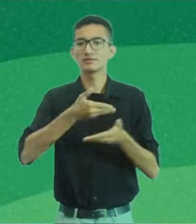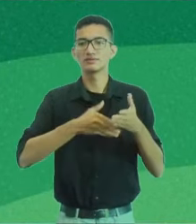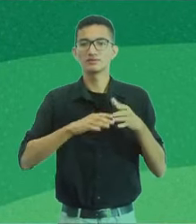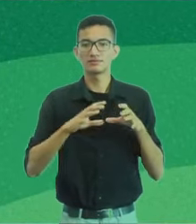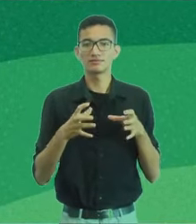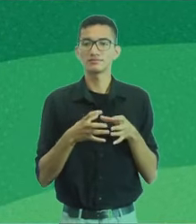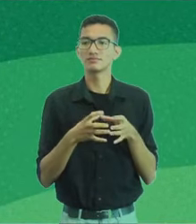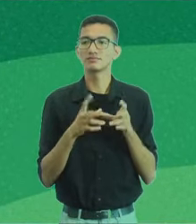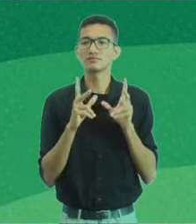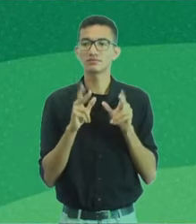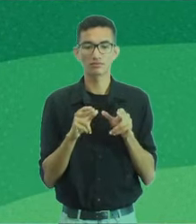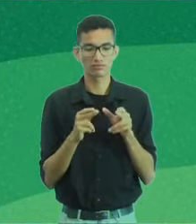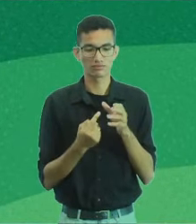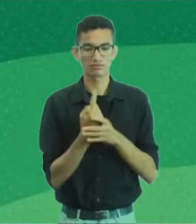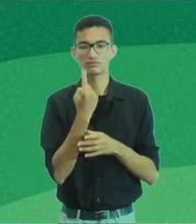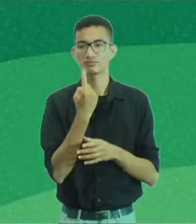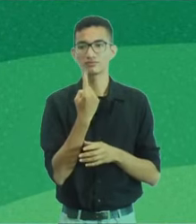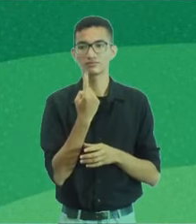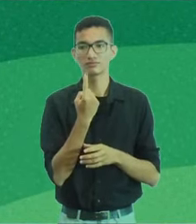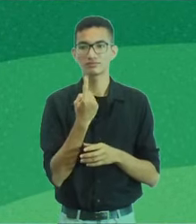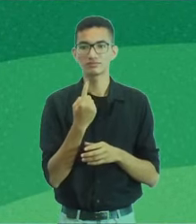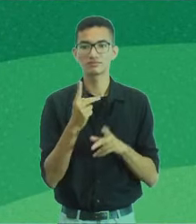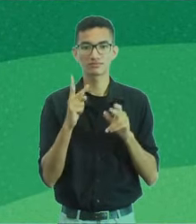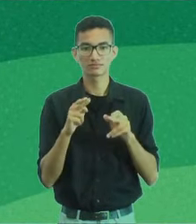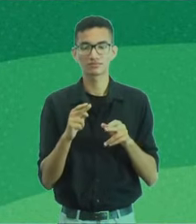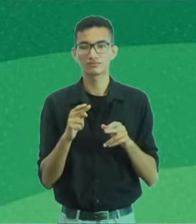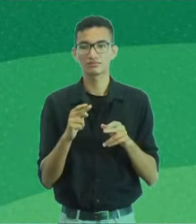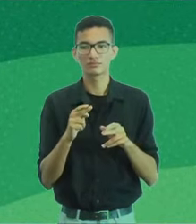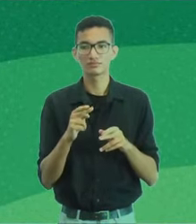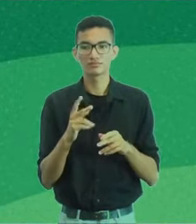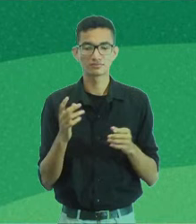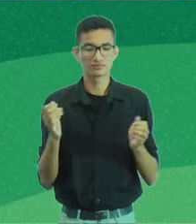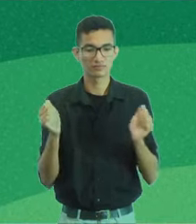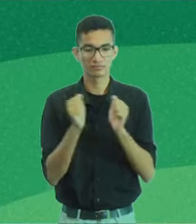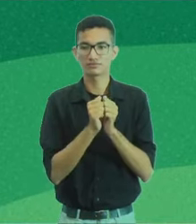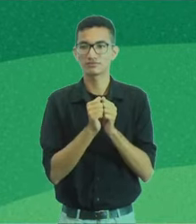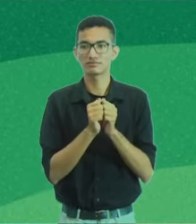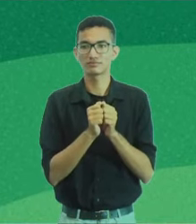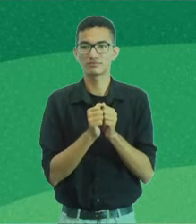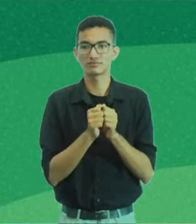é como se fosse uma coisa só que é a comunidade que é o que faz parte